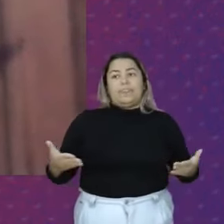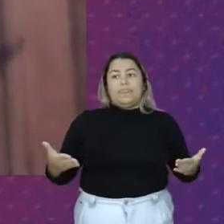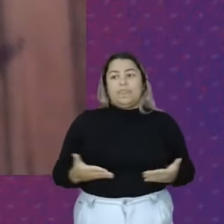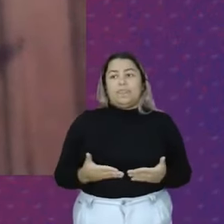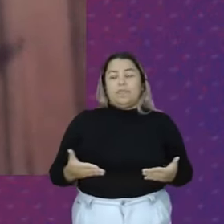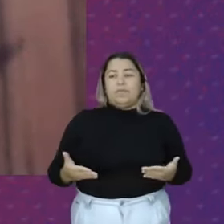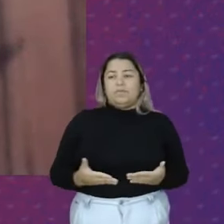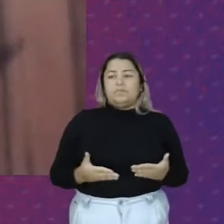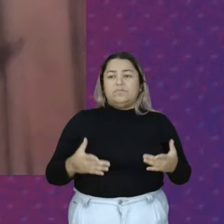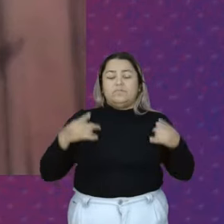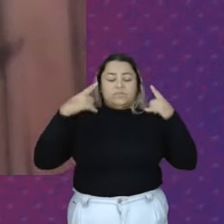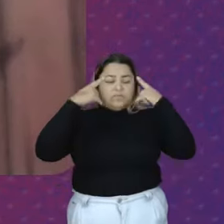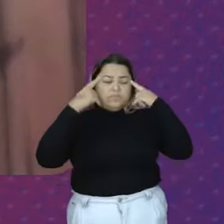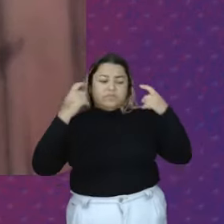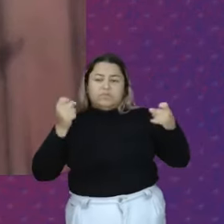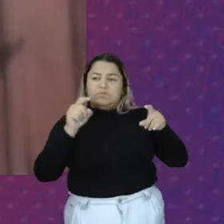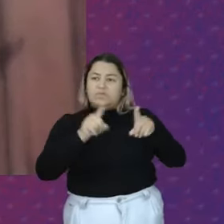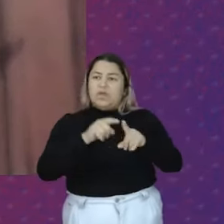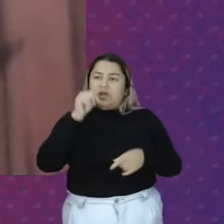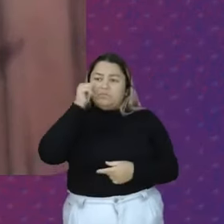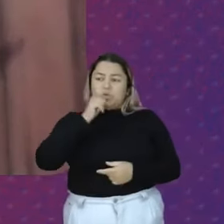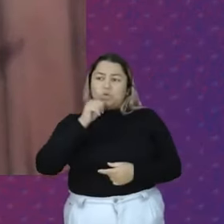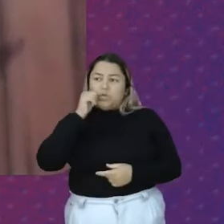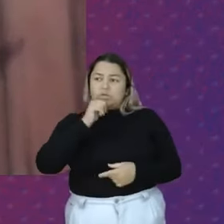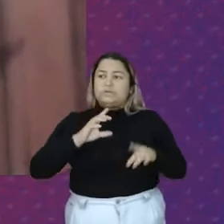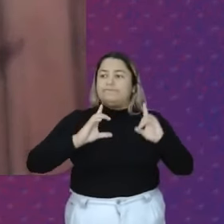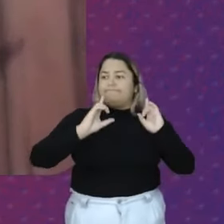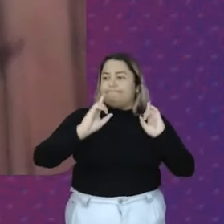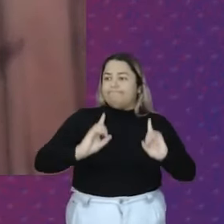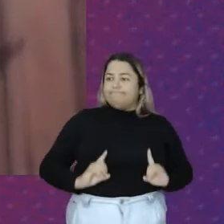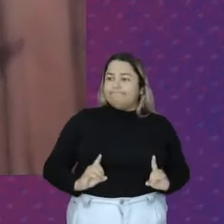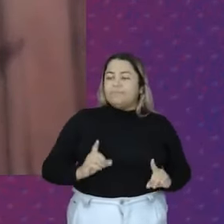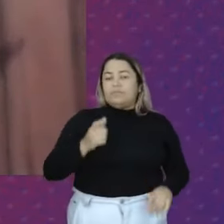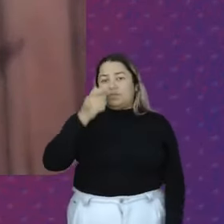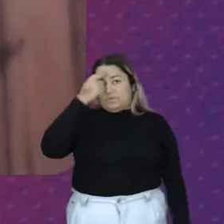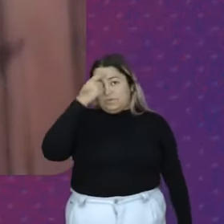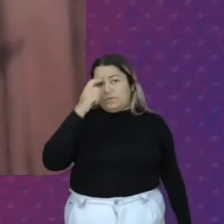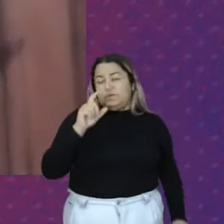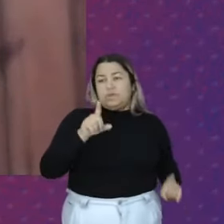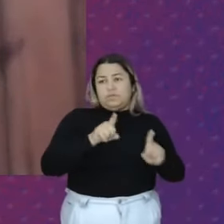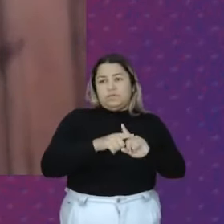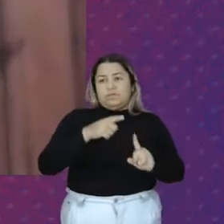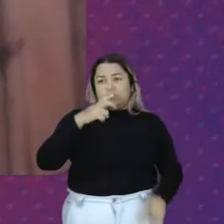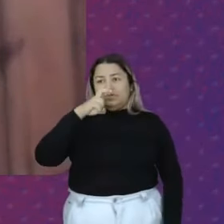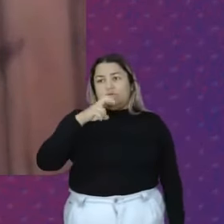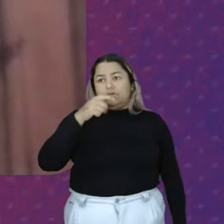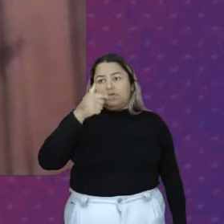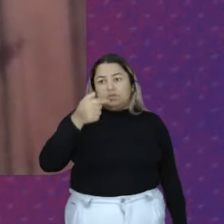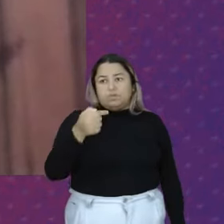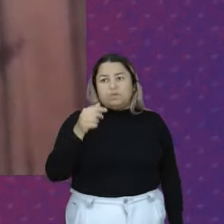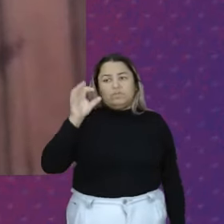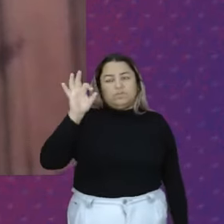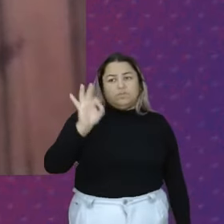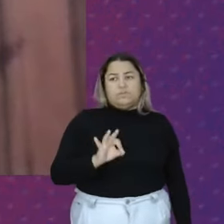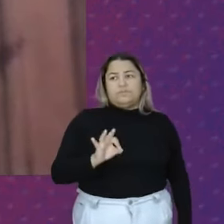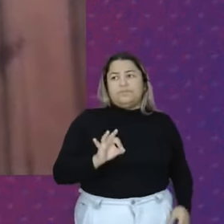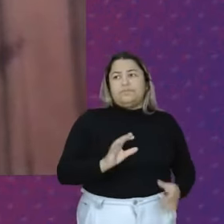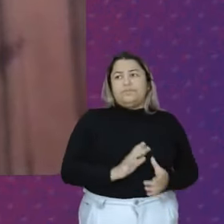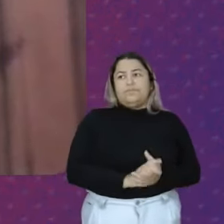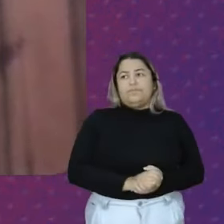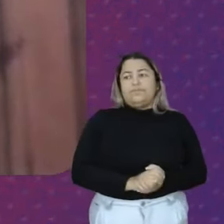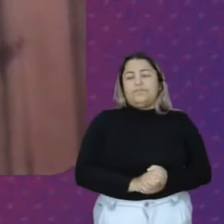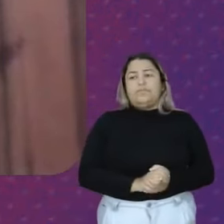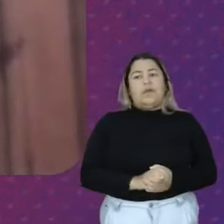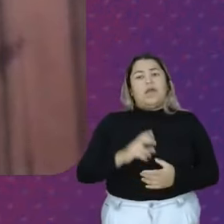né da da violência é que uma a mulher com deficiência intelectual que é 57% como eu disse para o homem com deficiência eh